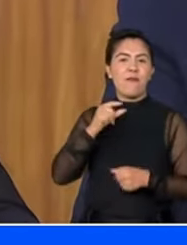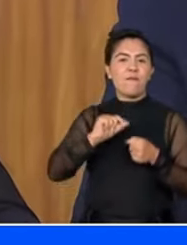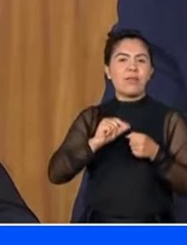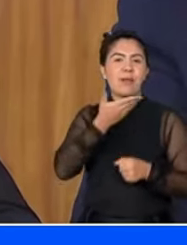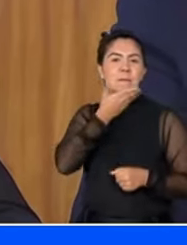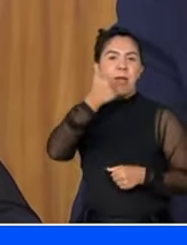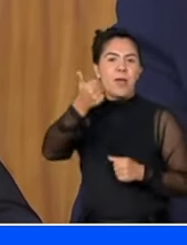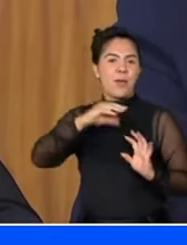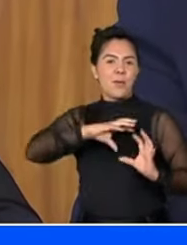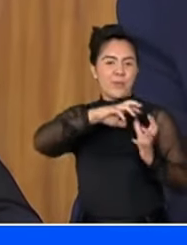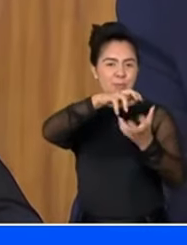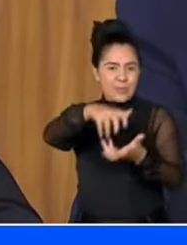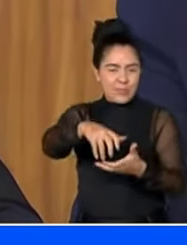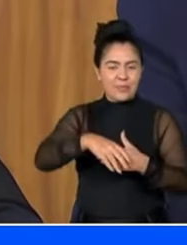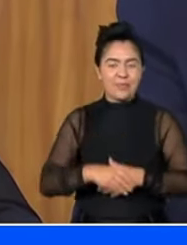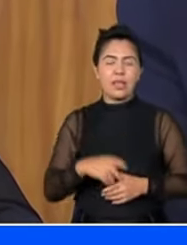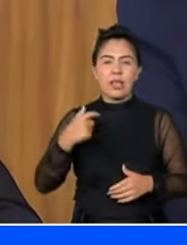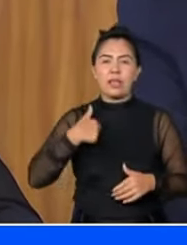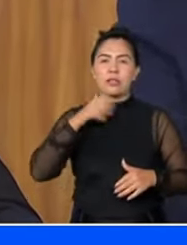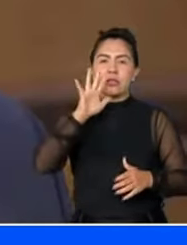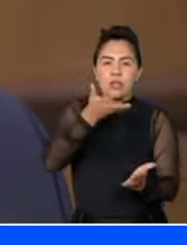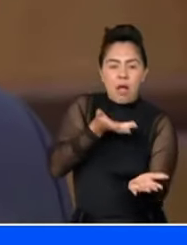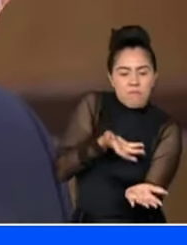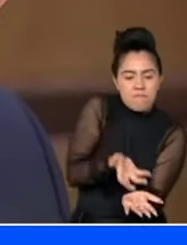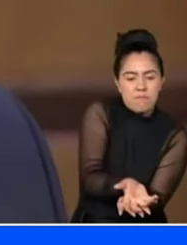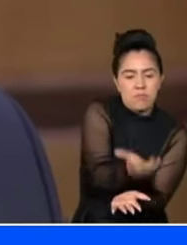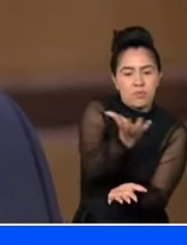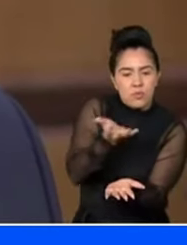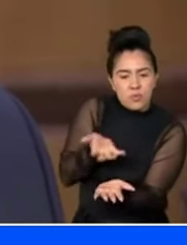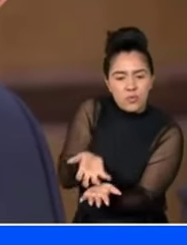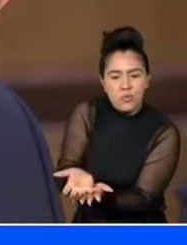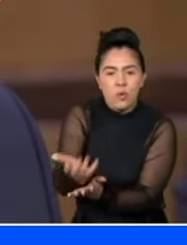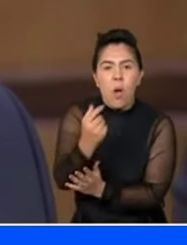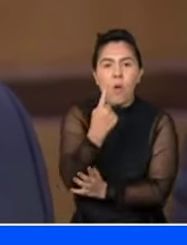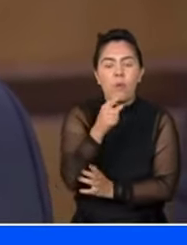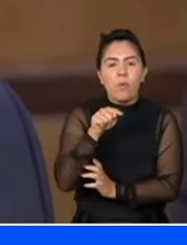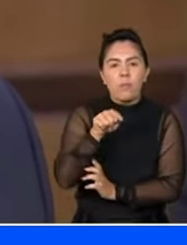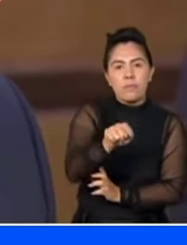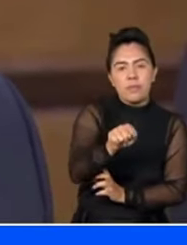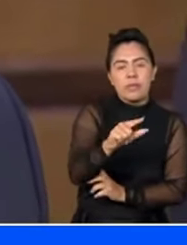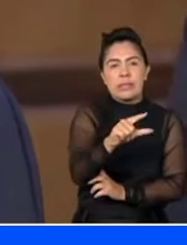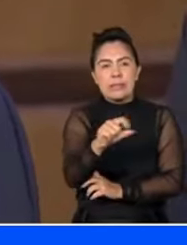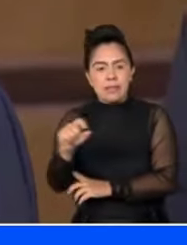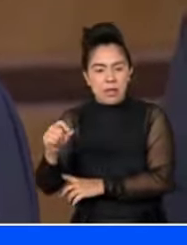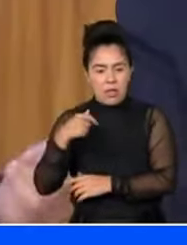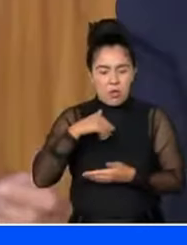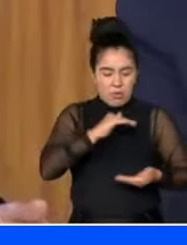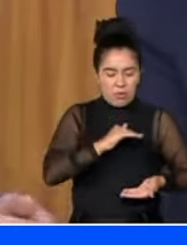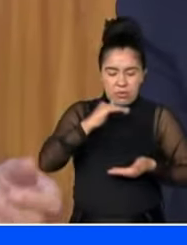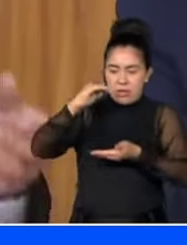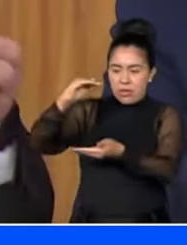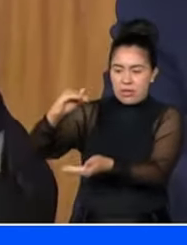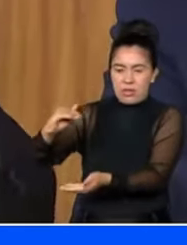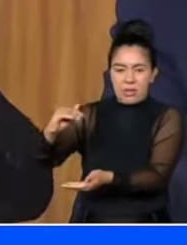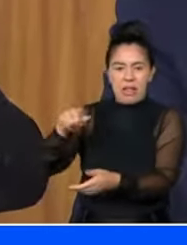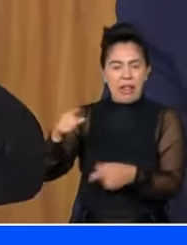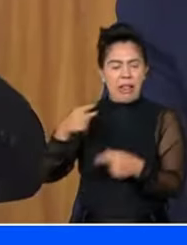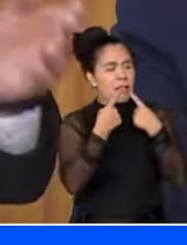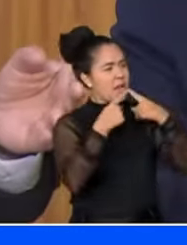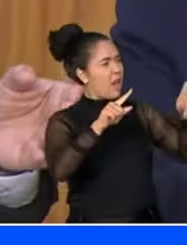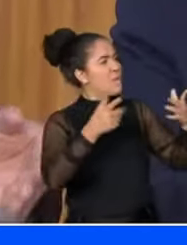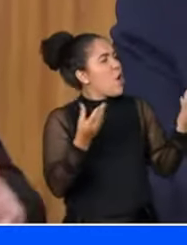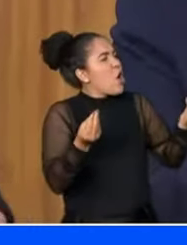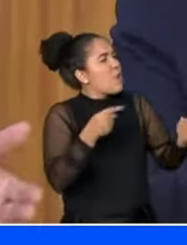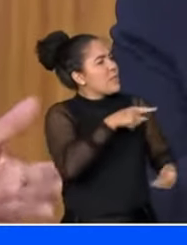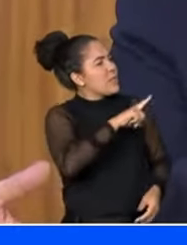de 1.100 sacas. Aí eu trouxe um pouco para ele, ele reclamou, falou, mas você tem uma colheita de 1.000 sacas